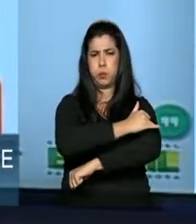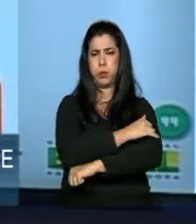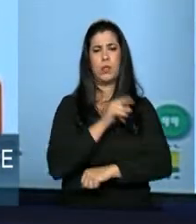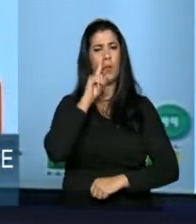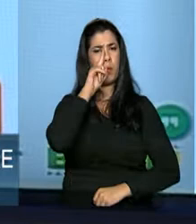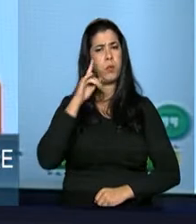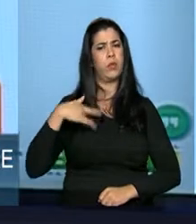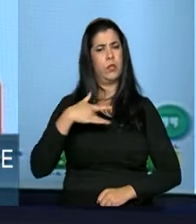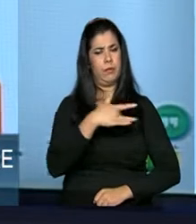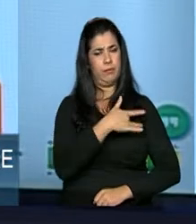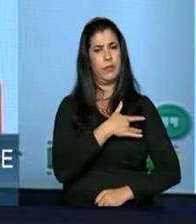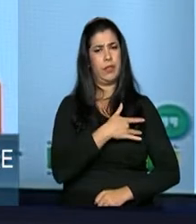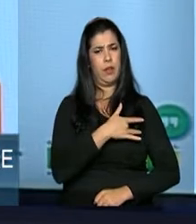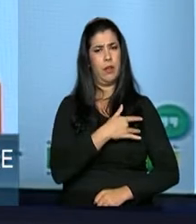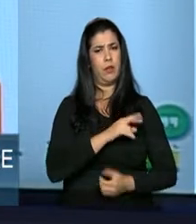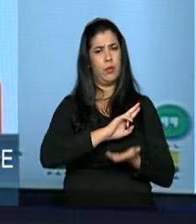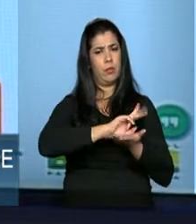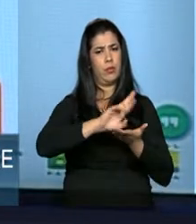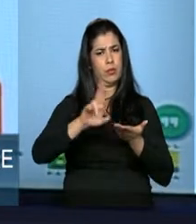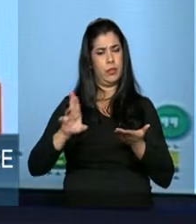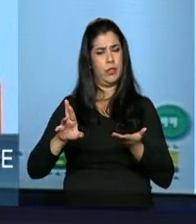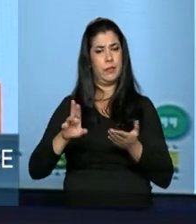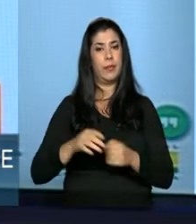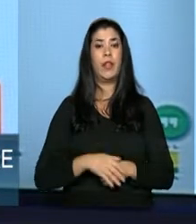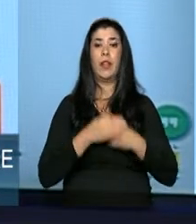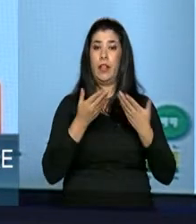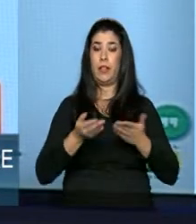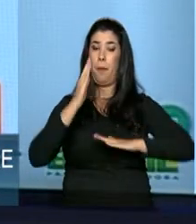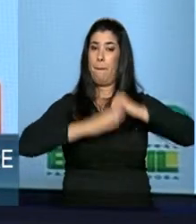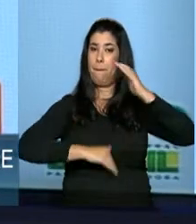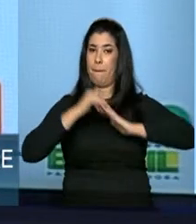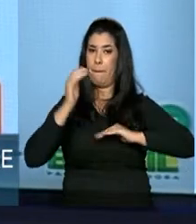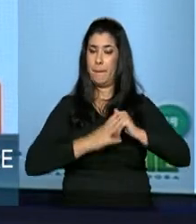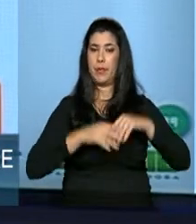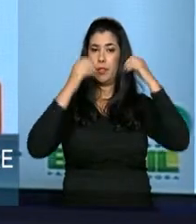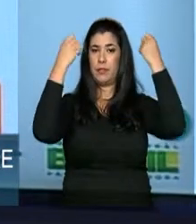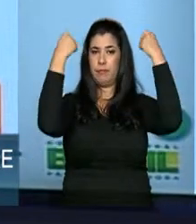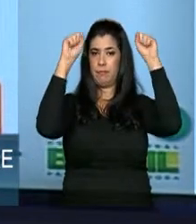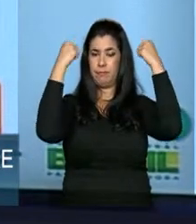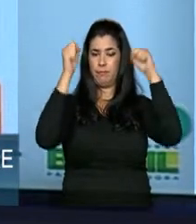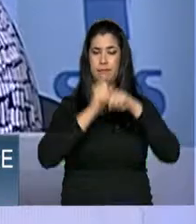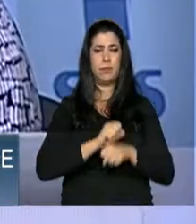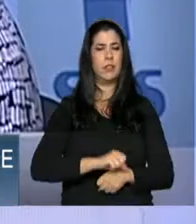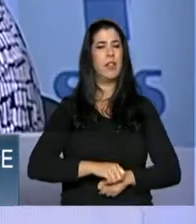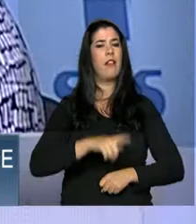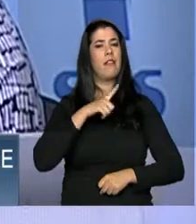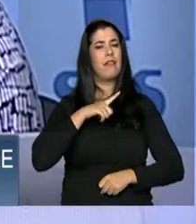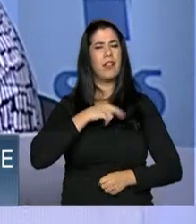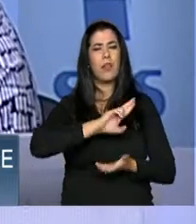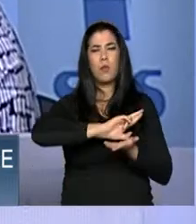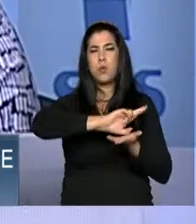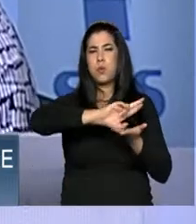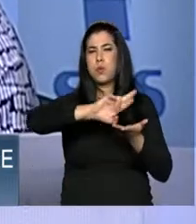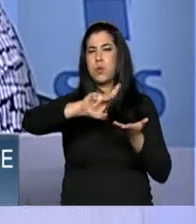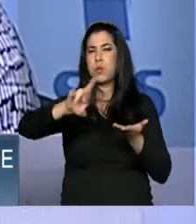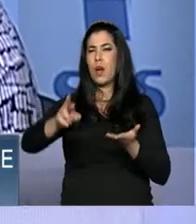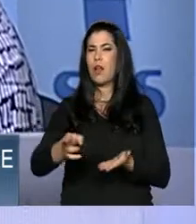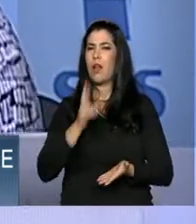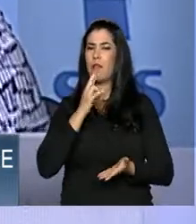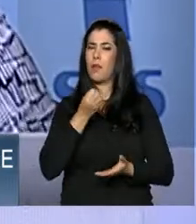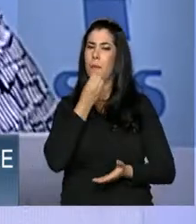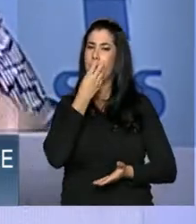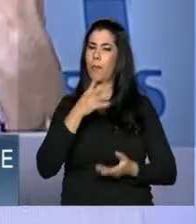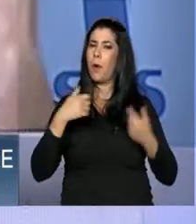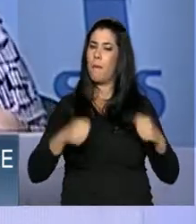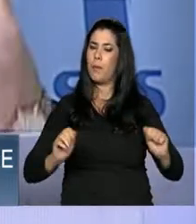risco. A prática da atividade física regular, ela traz inúmeros benefícios à saúde e deve ser